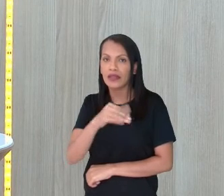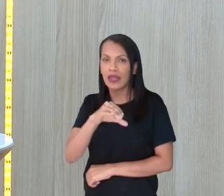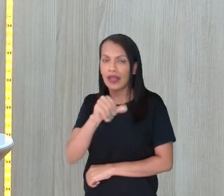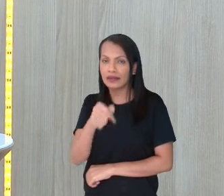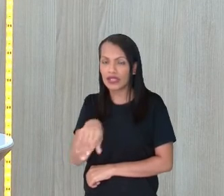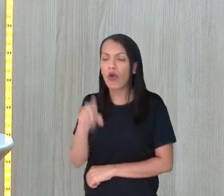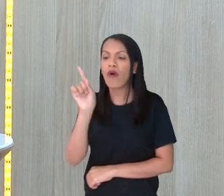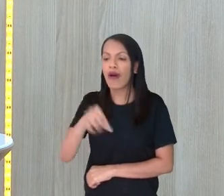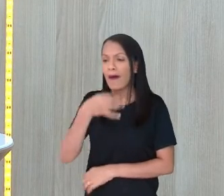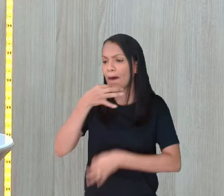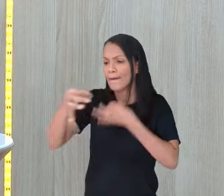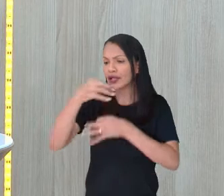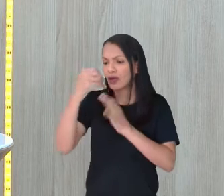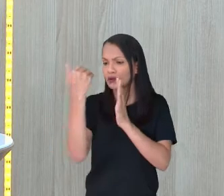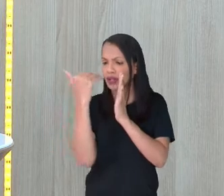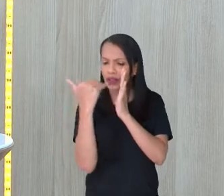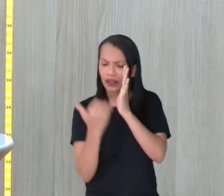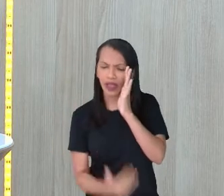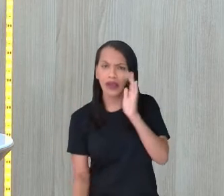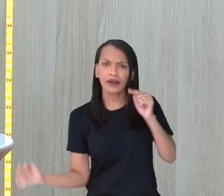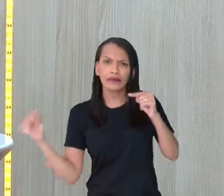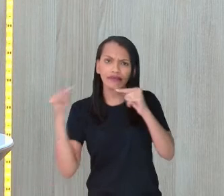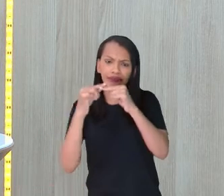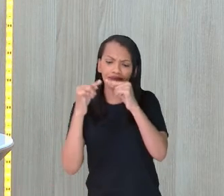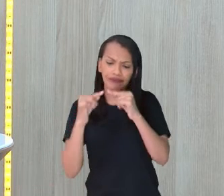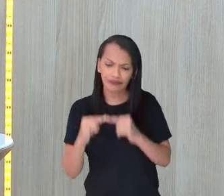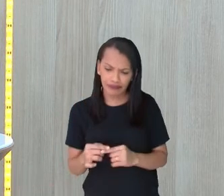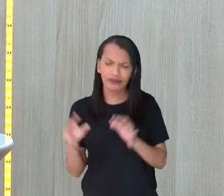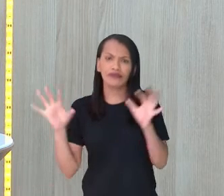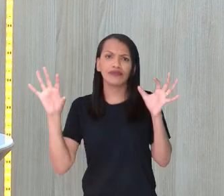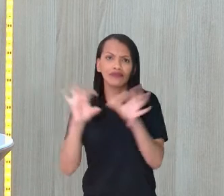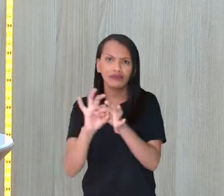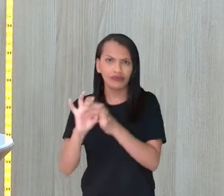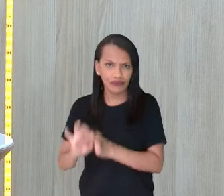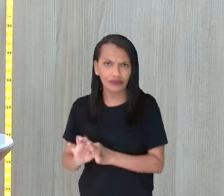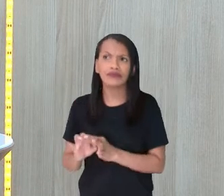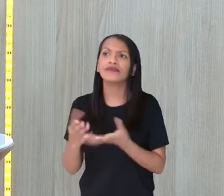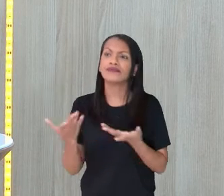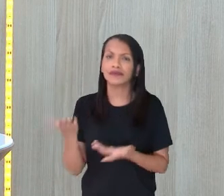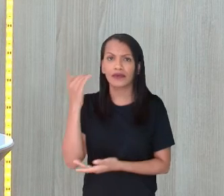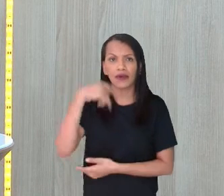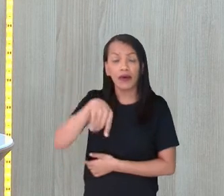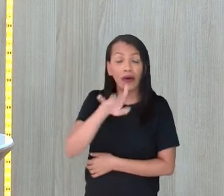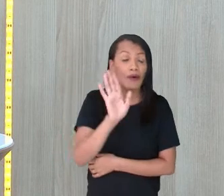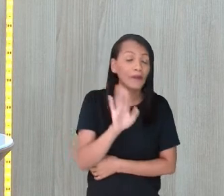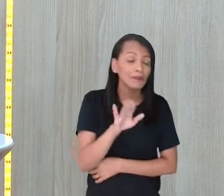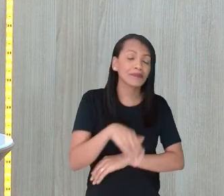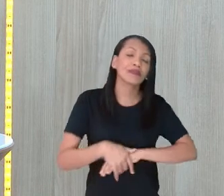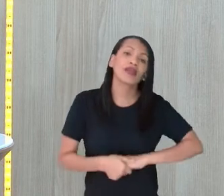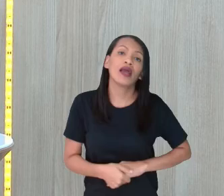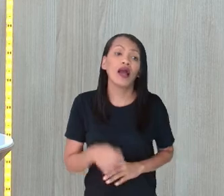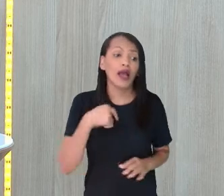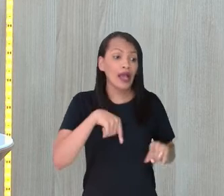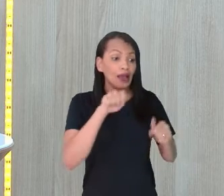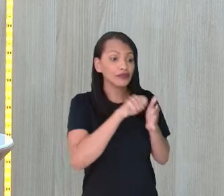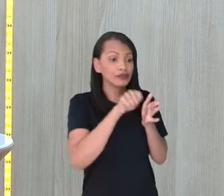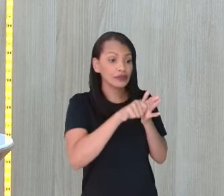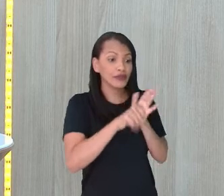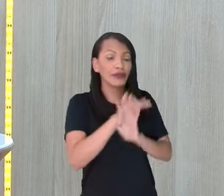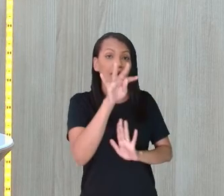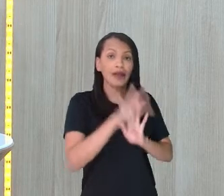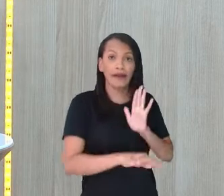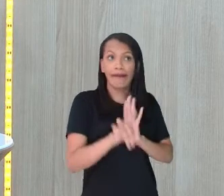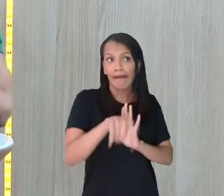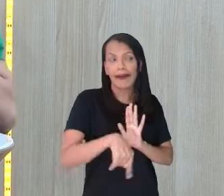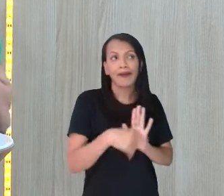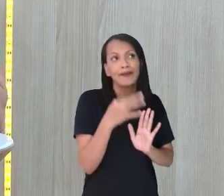opinião? Eu acho bem interessante, professora, porque aí, e assim, a questão quando você falou da reescrita do texto, né? Não